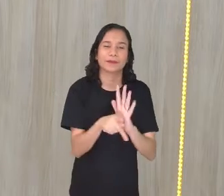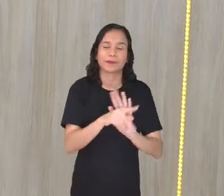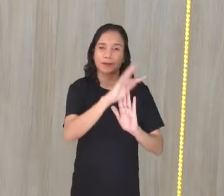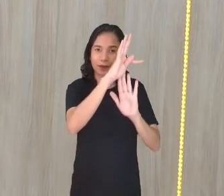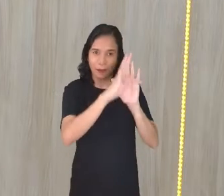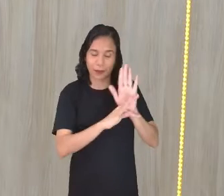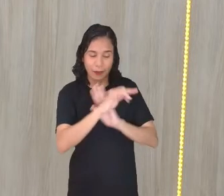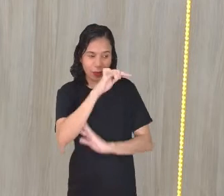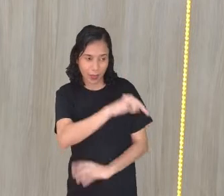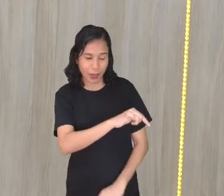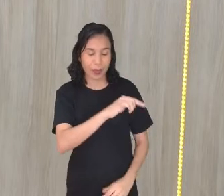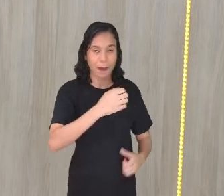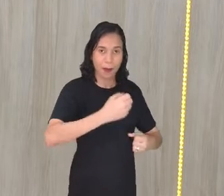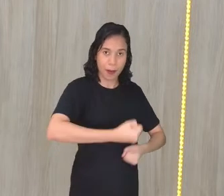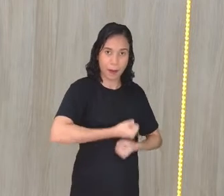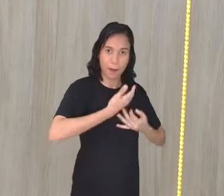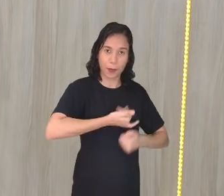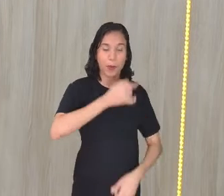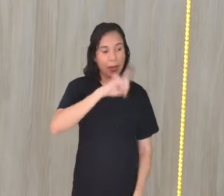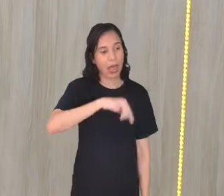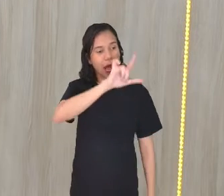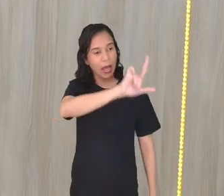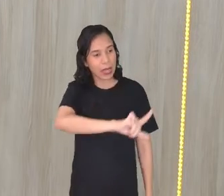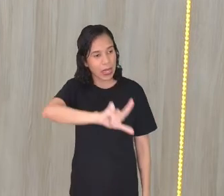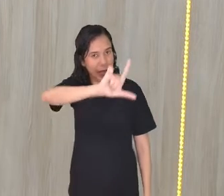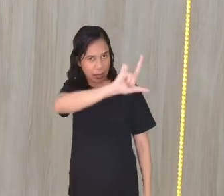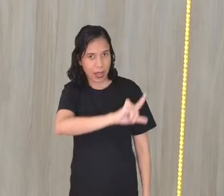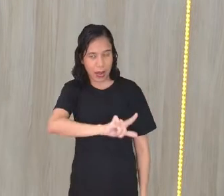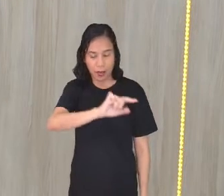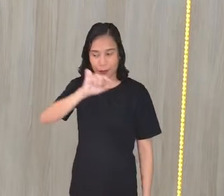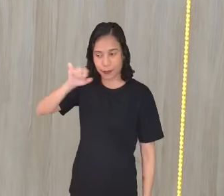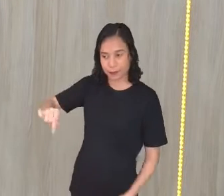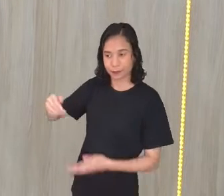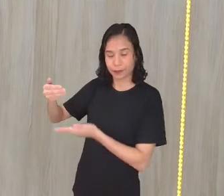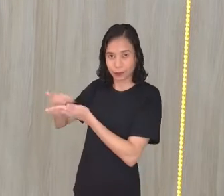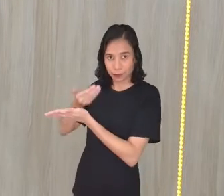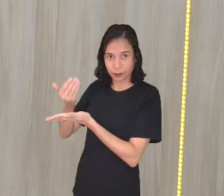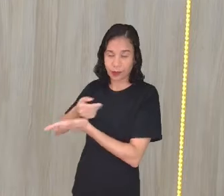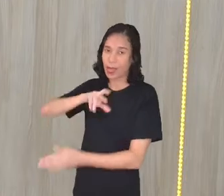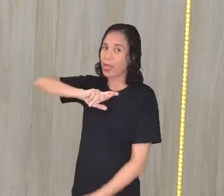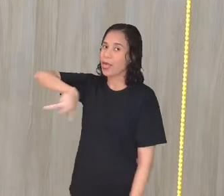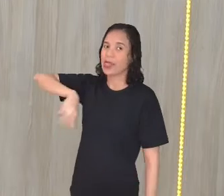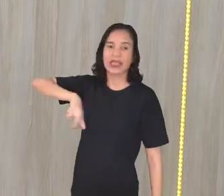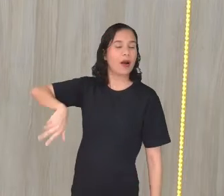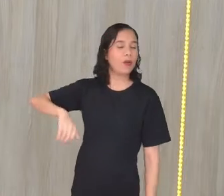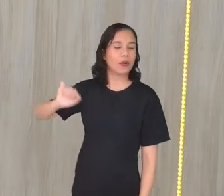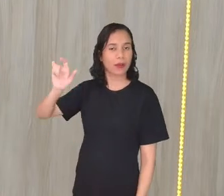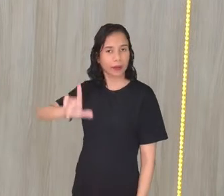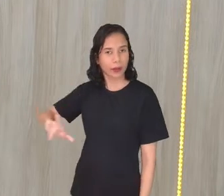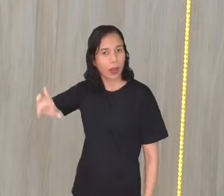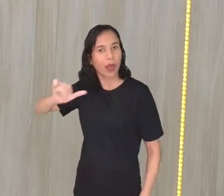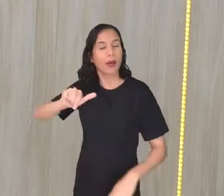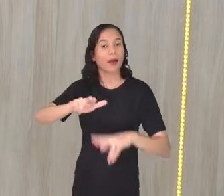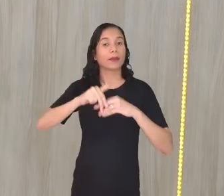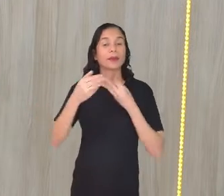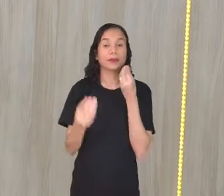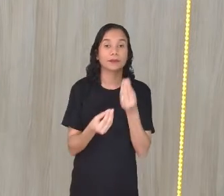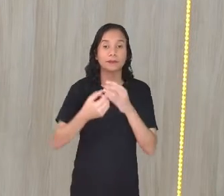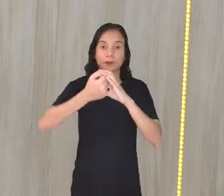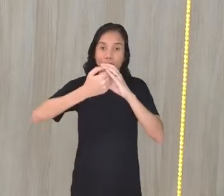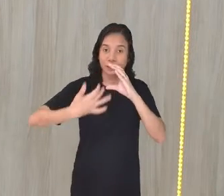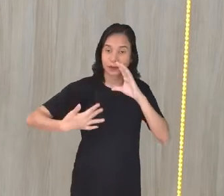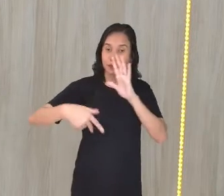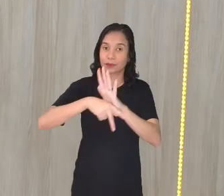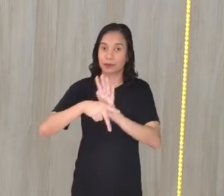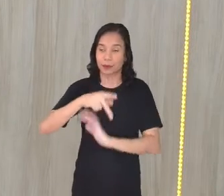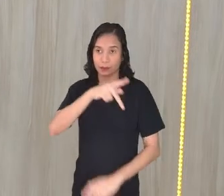Drummond, evidentemente, é o literário e o texto da receita da sopa é o não literário. Por todas essas características que eu e a professora